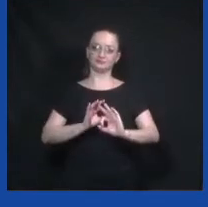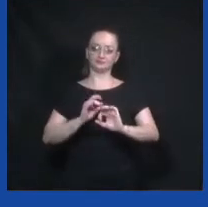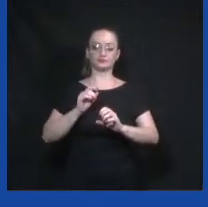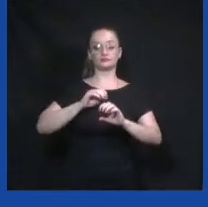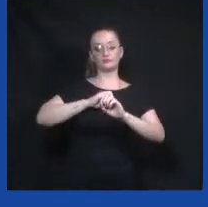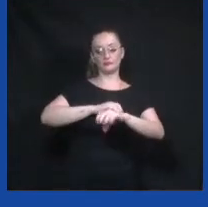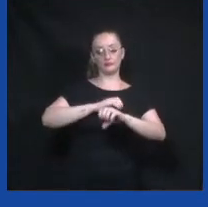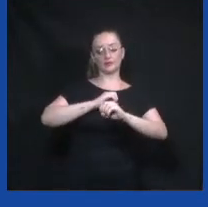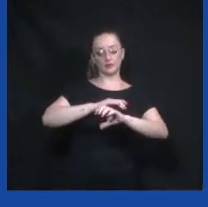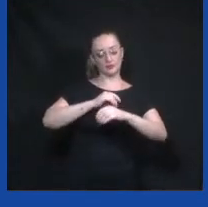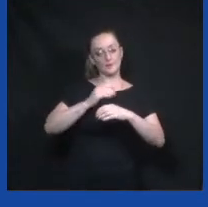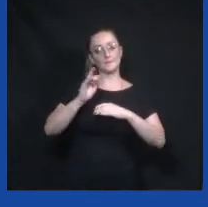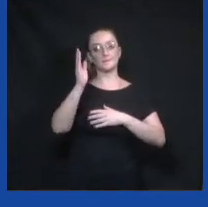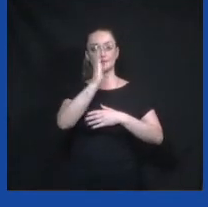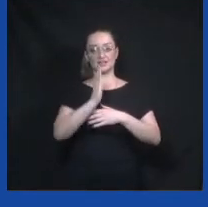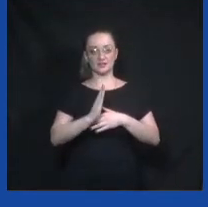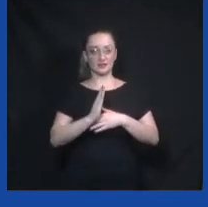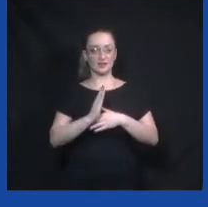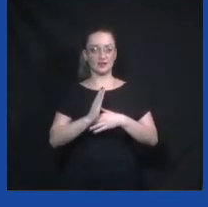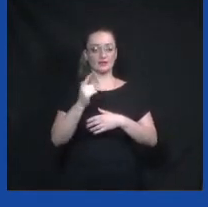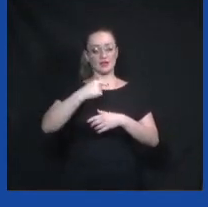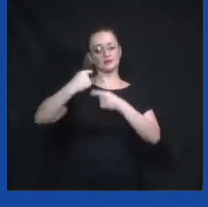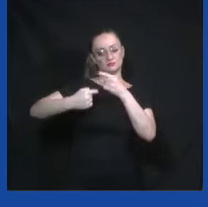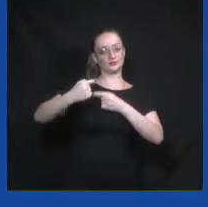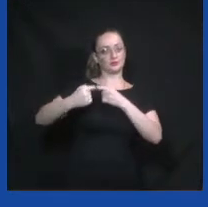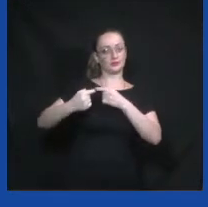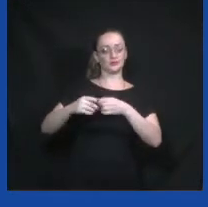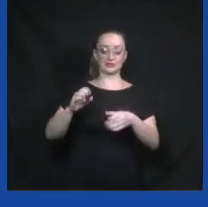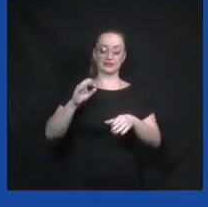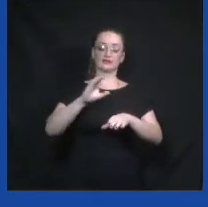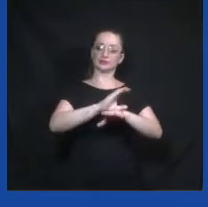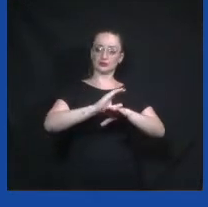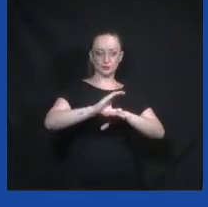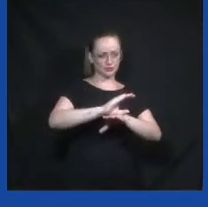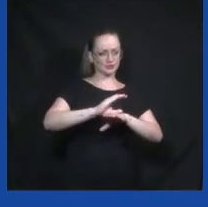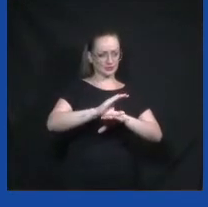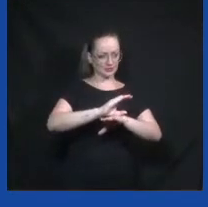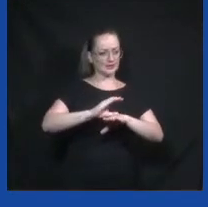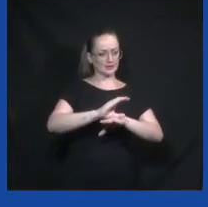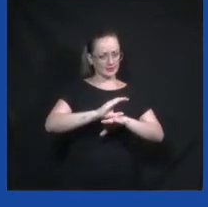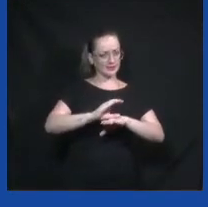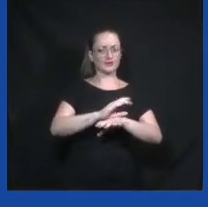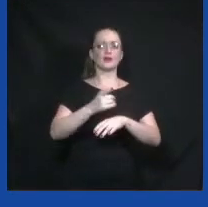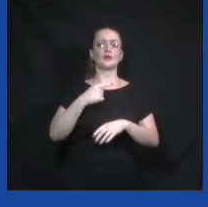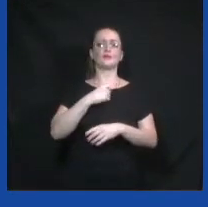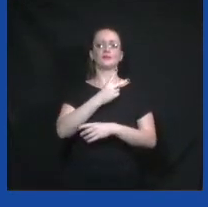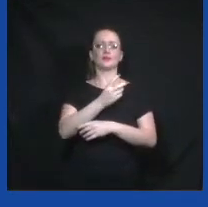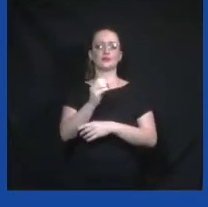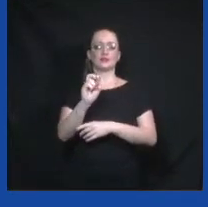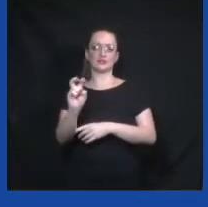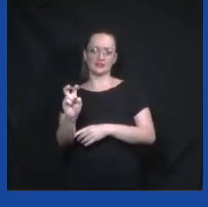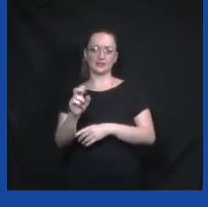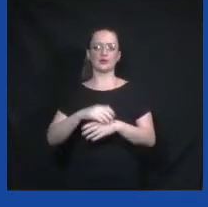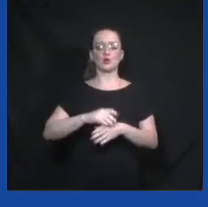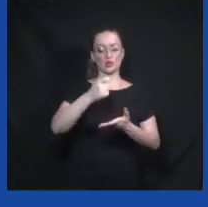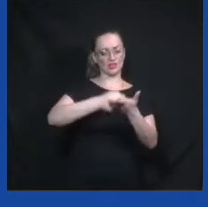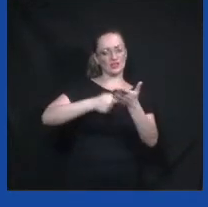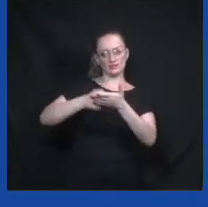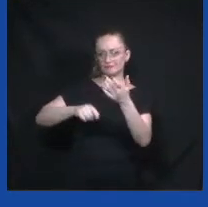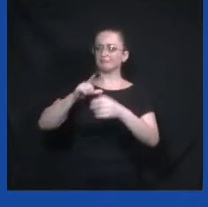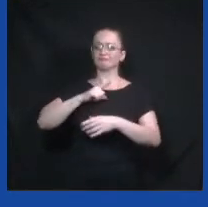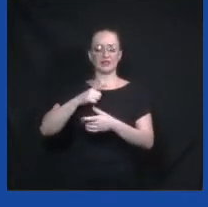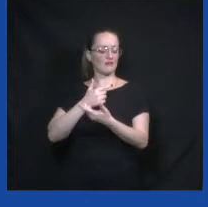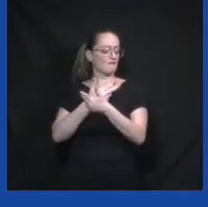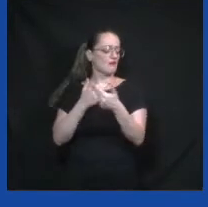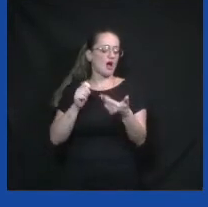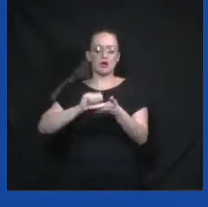está na educação brasileira, mas no discurso. Está na Constituição Federal, no artigo 205, né? Está em todos os textos que você lê, os grandes autores